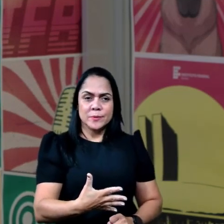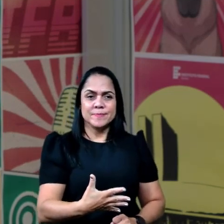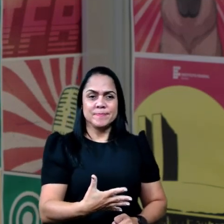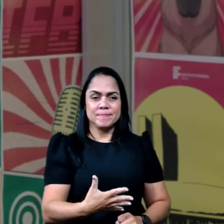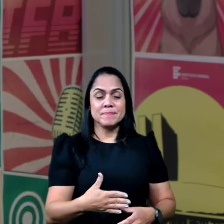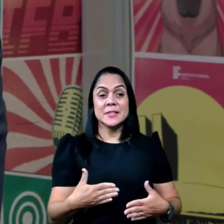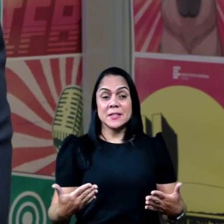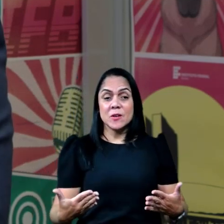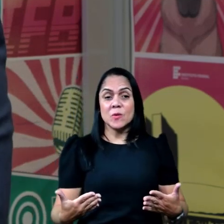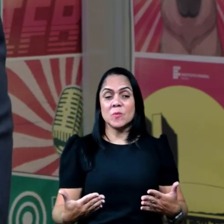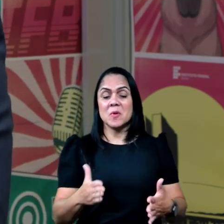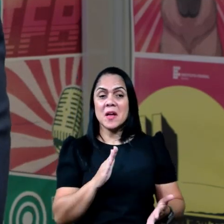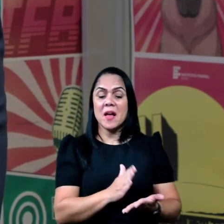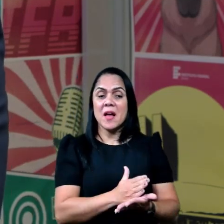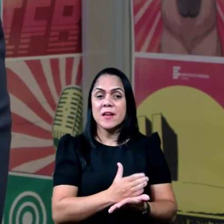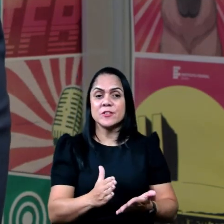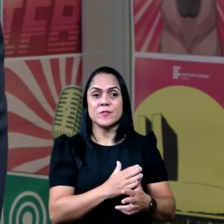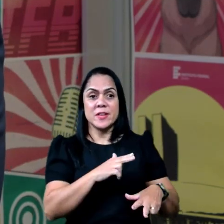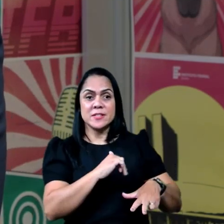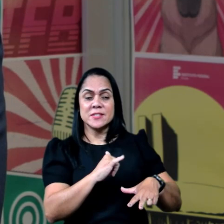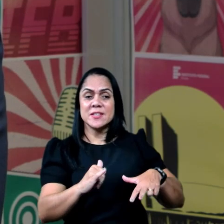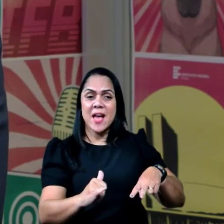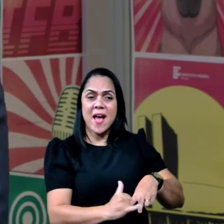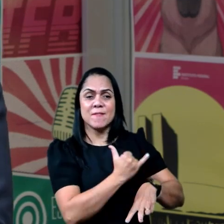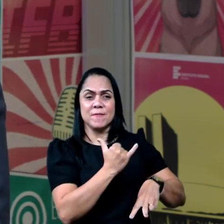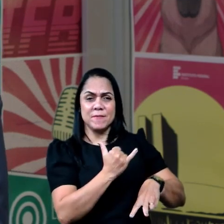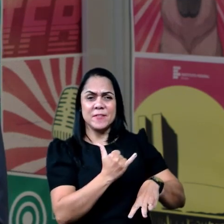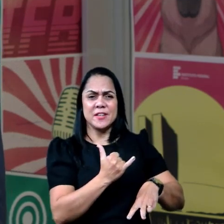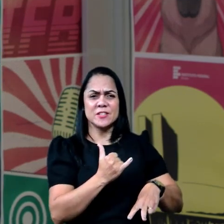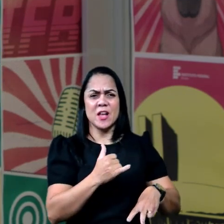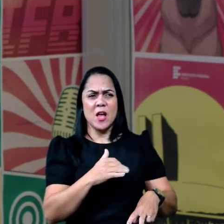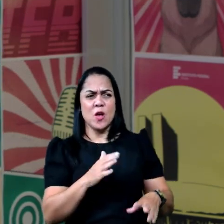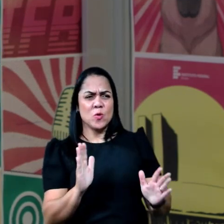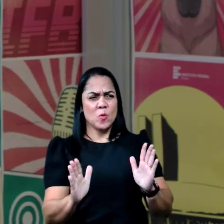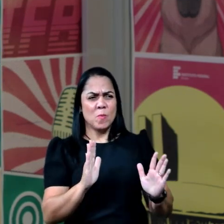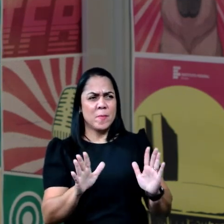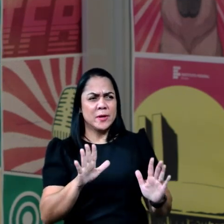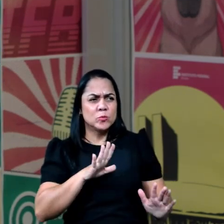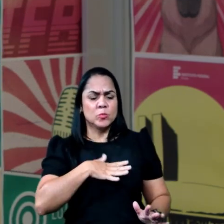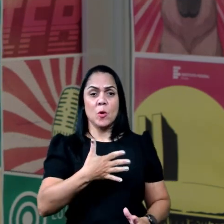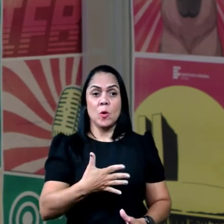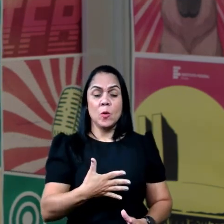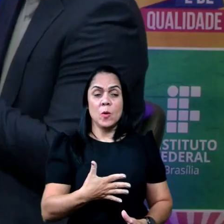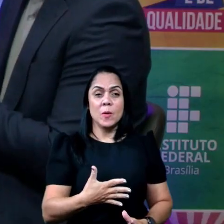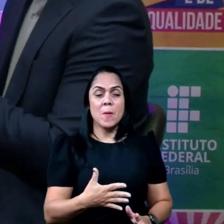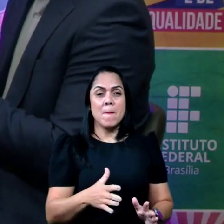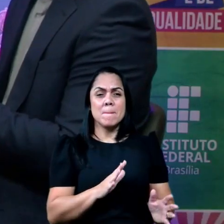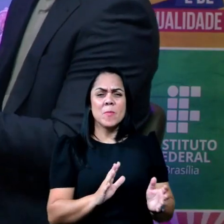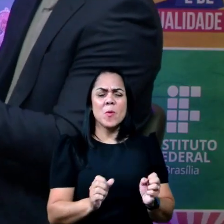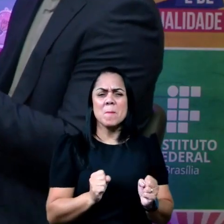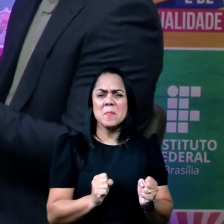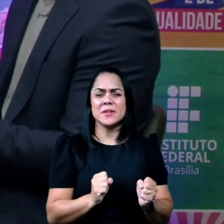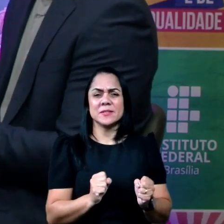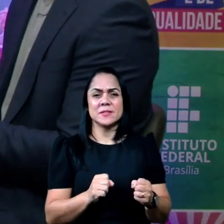Não são todas as vítimas, todas as pessoas que no momento de choque, porque às vezes você tem uma relação de confiança. Veja bem, isso